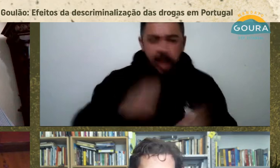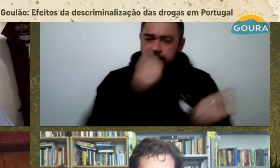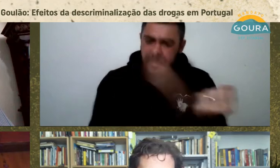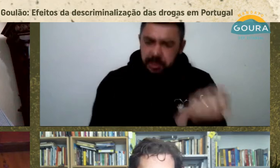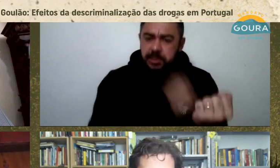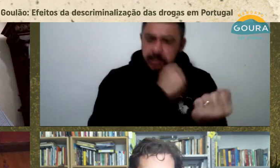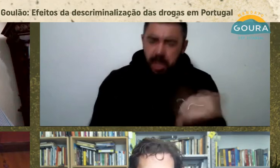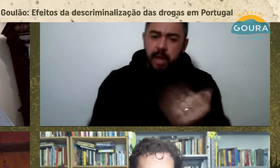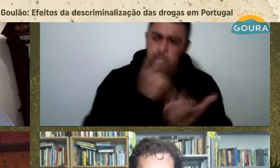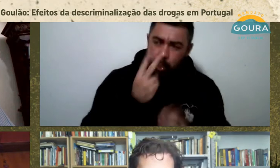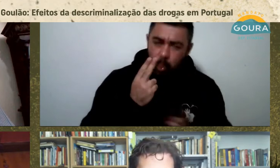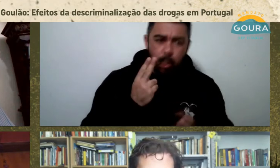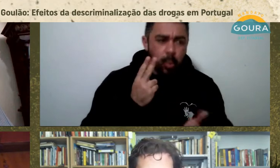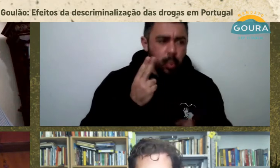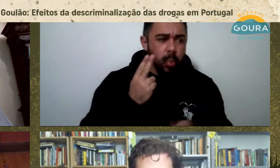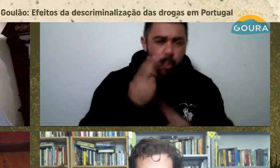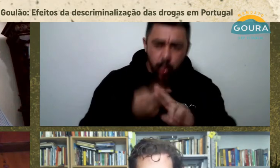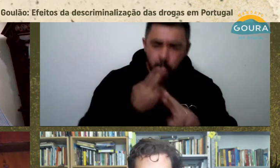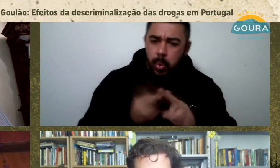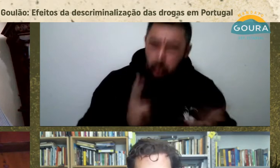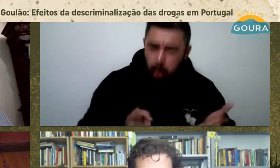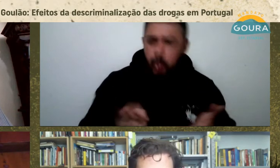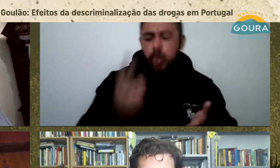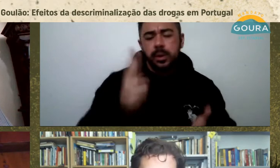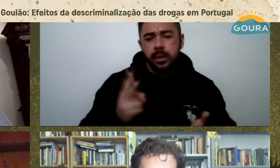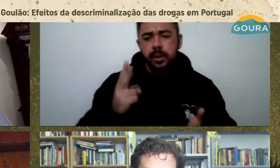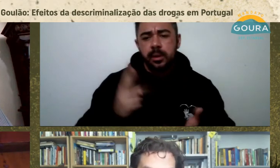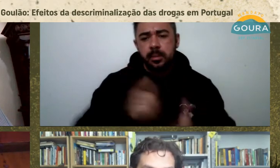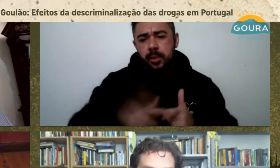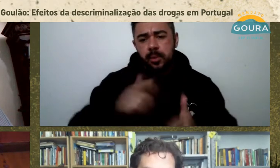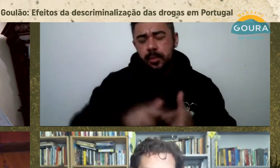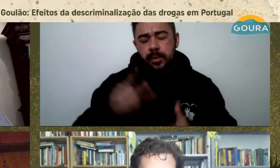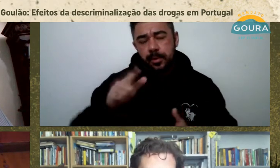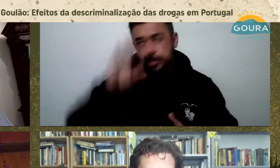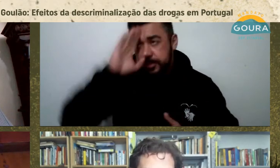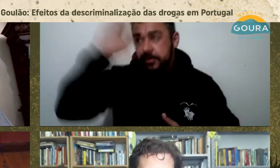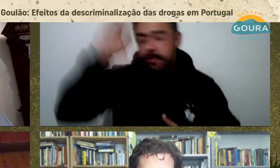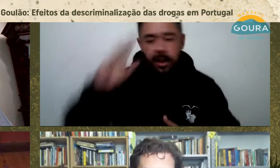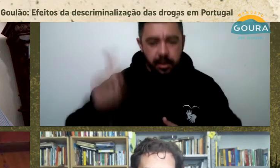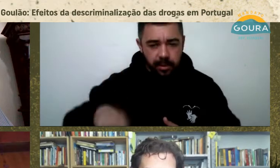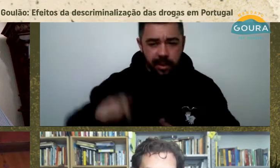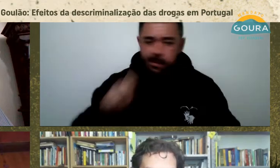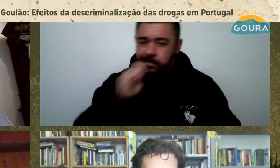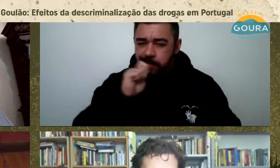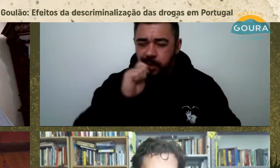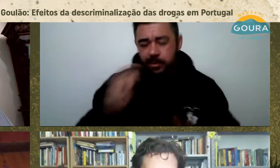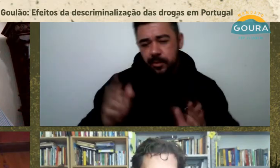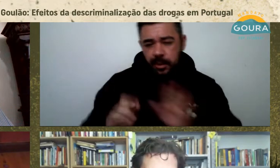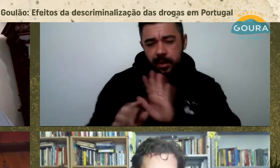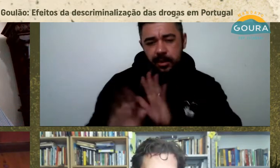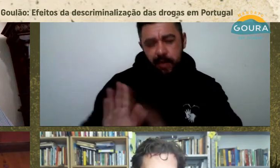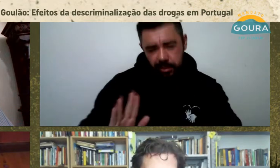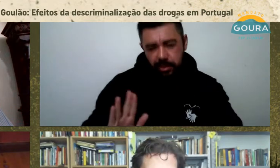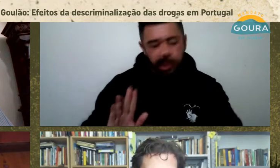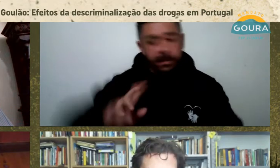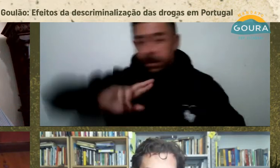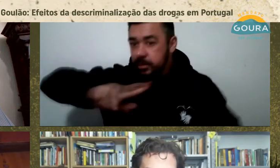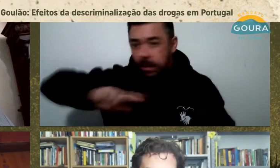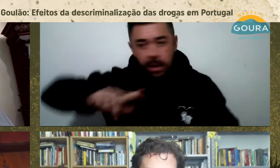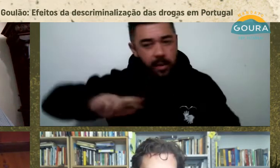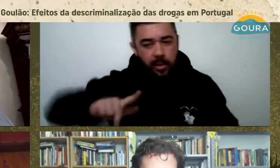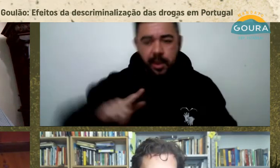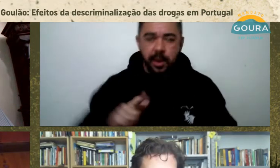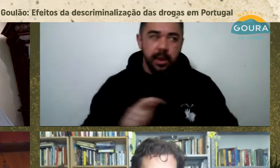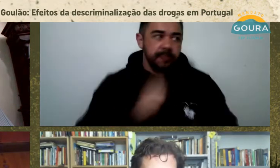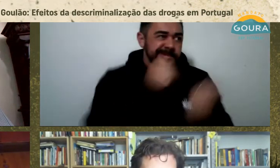consumidores problemáticos, sobretudo os consumidores de cannabis, na sua esmagadora maioria, não são dependentes